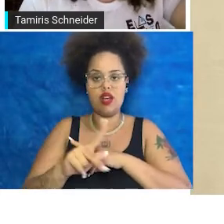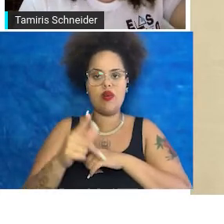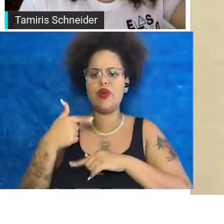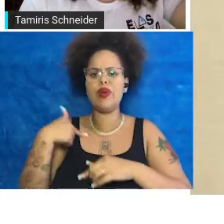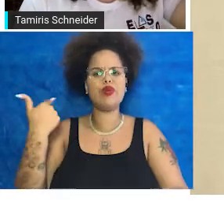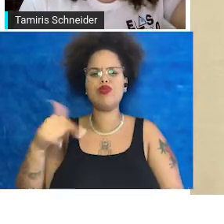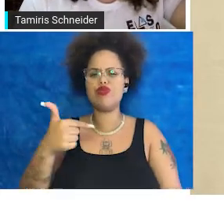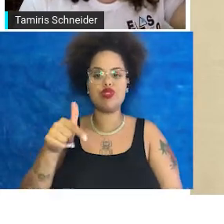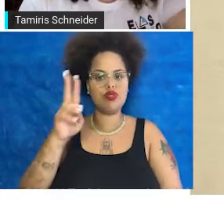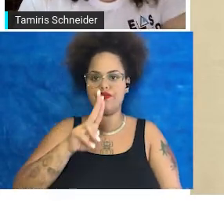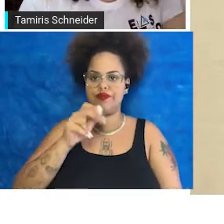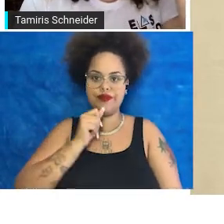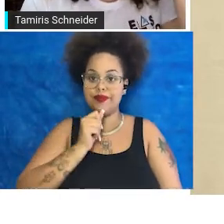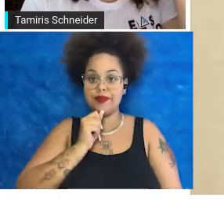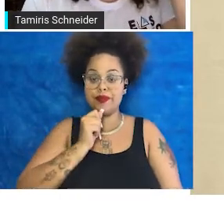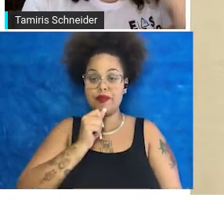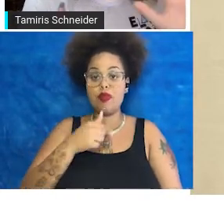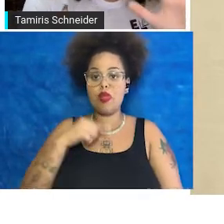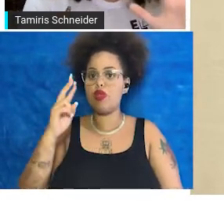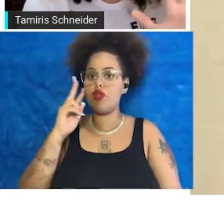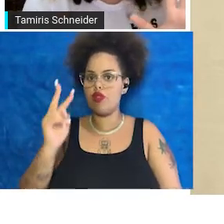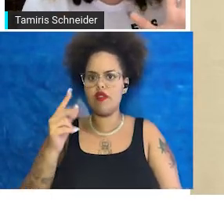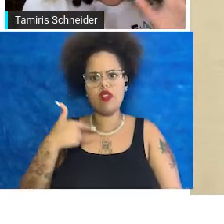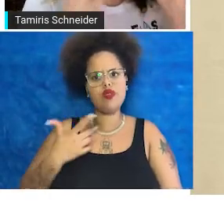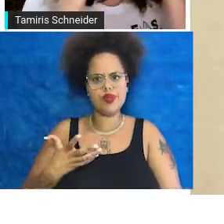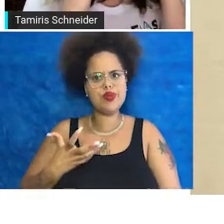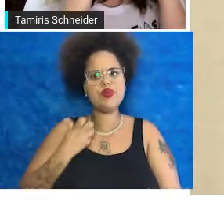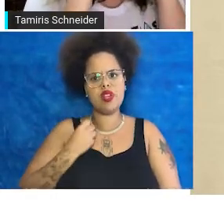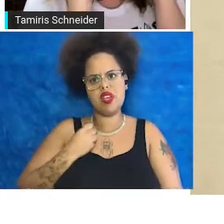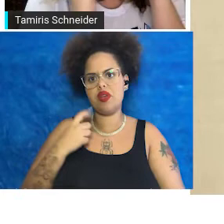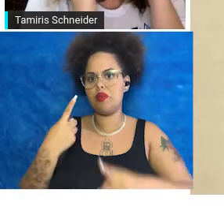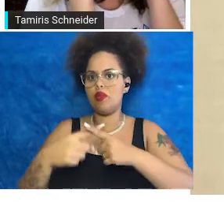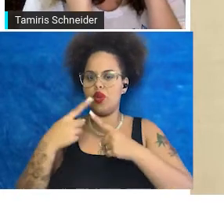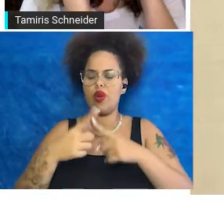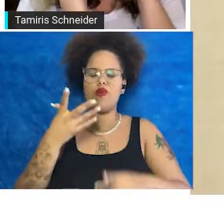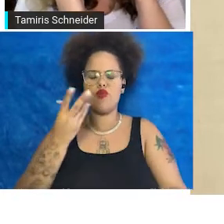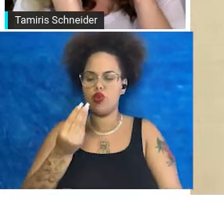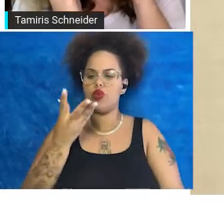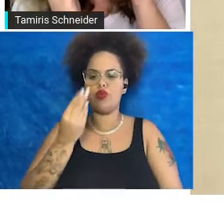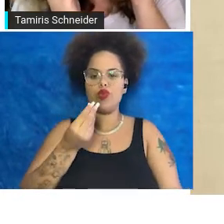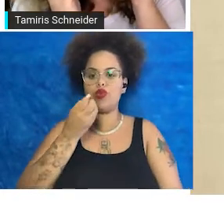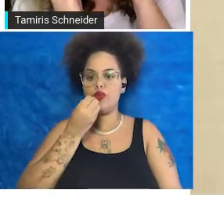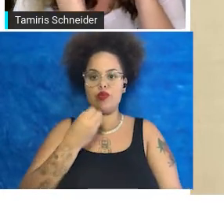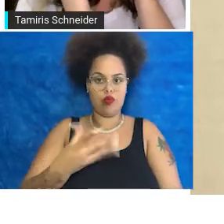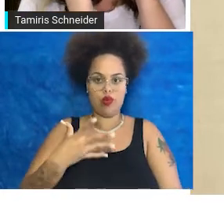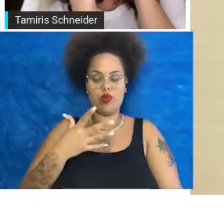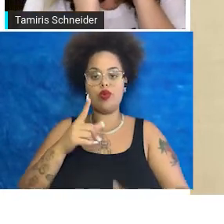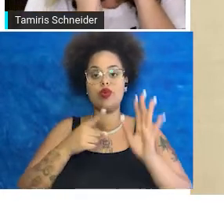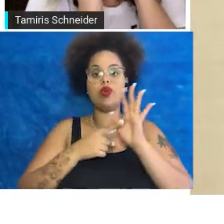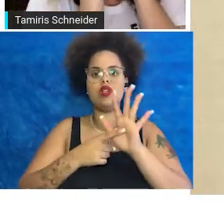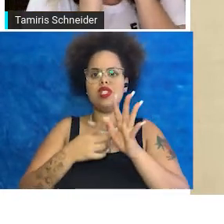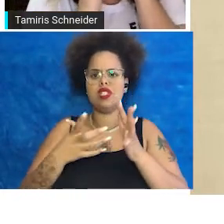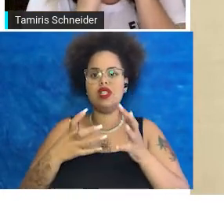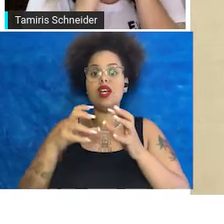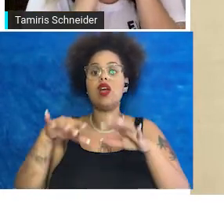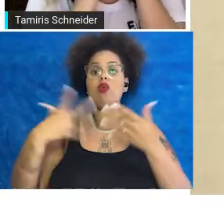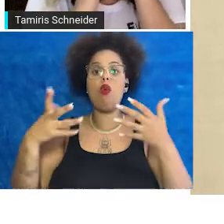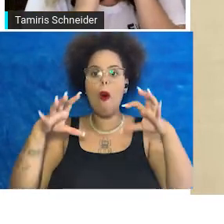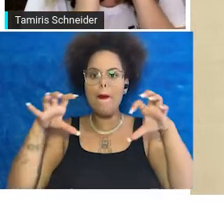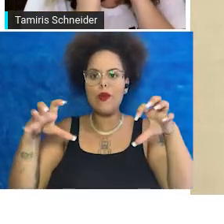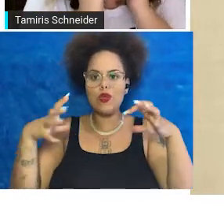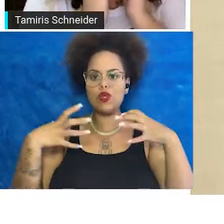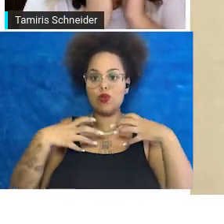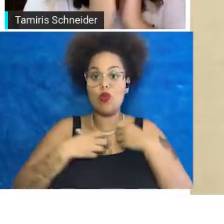não tinha consumido ainda, e quando eu vi, eu me choquei, assim, porque é muito bom, que Monstro Te Mordeu, que passava na